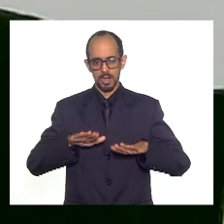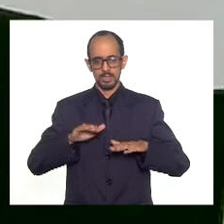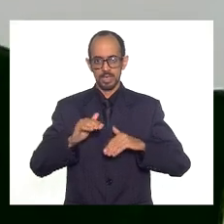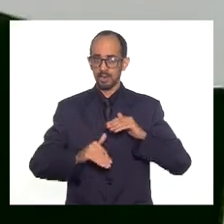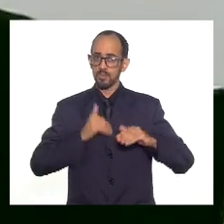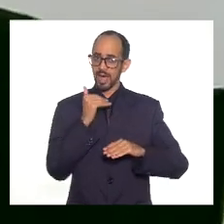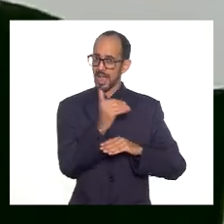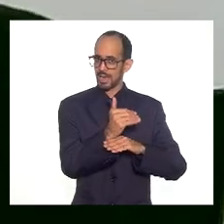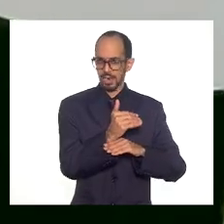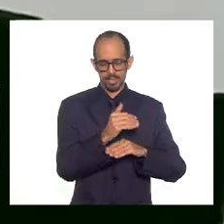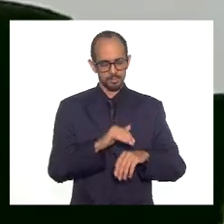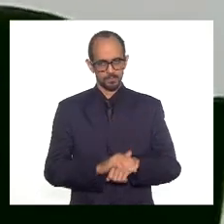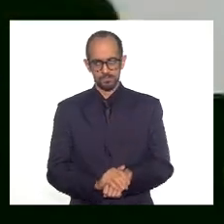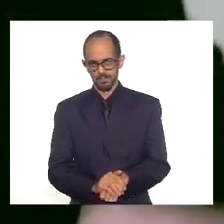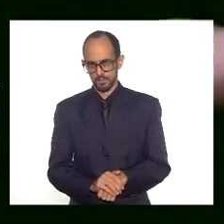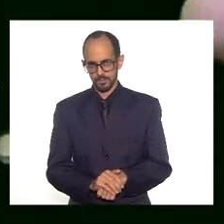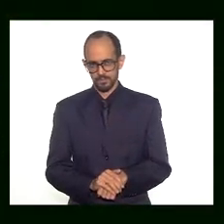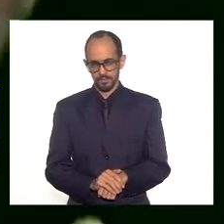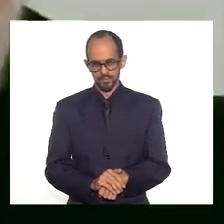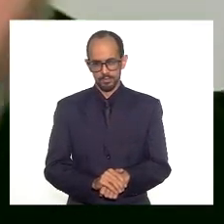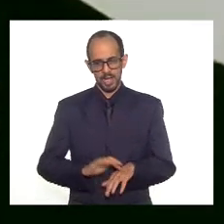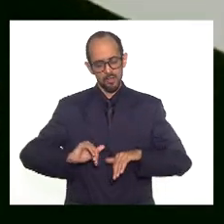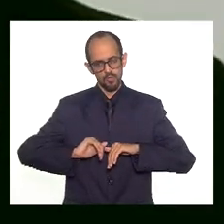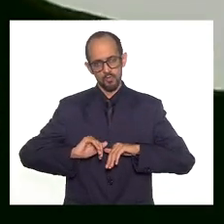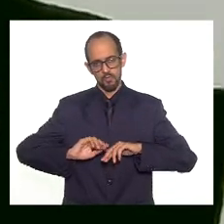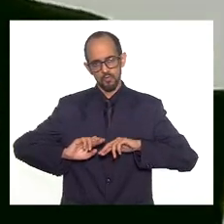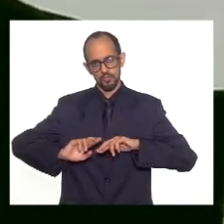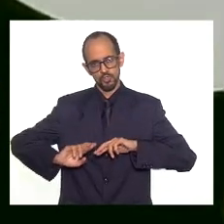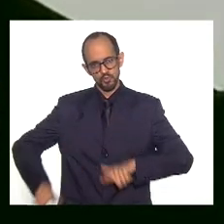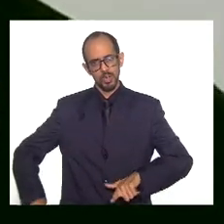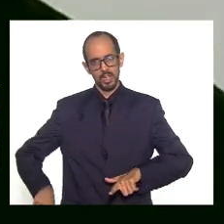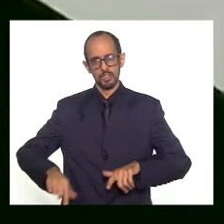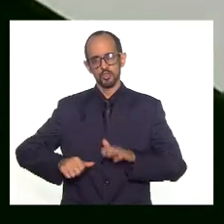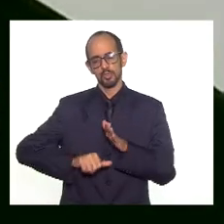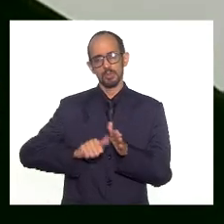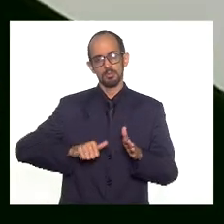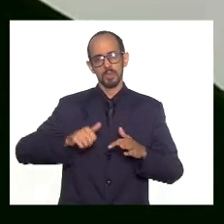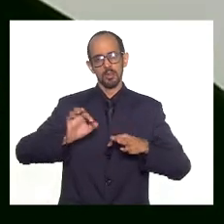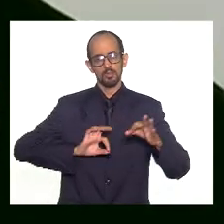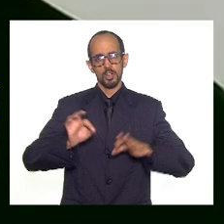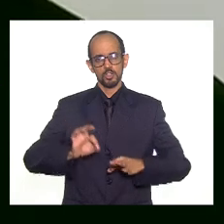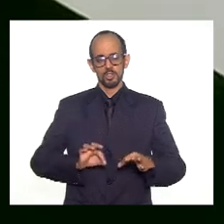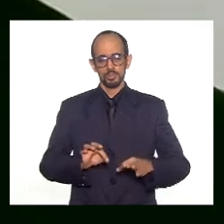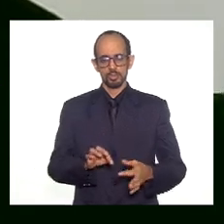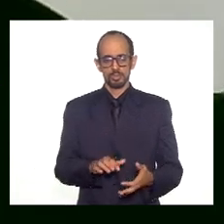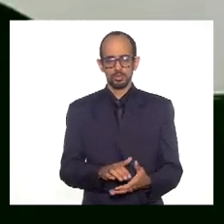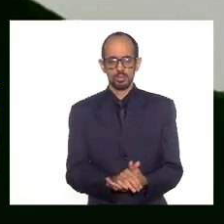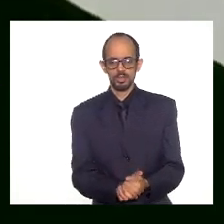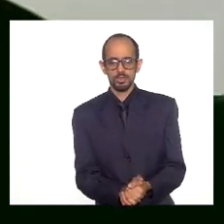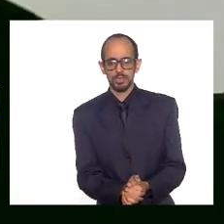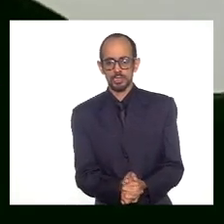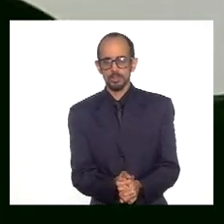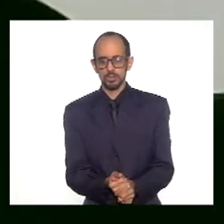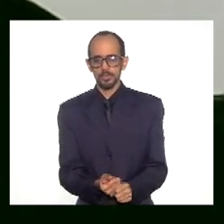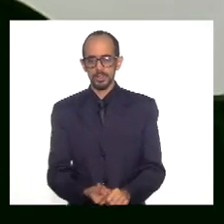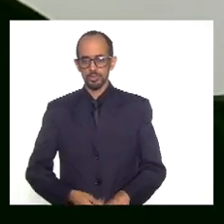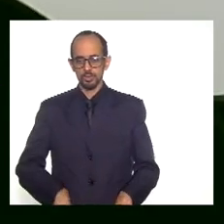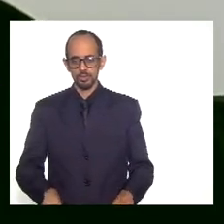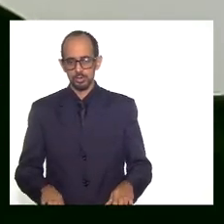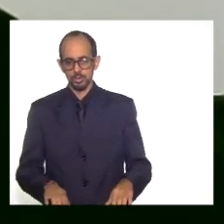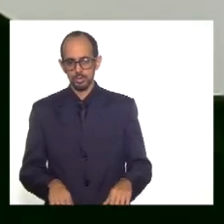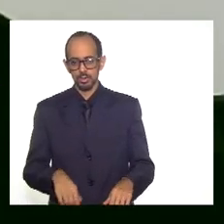está completamente fora o escopo do primeiro projeto apresentado pela lei, que já era lei